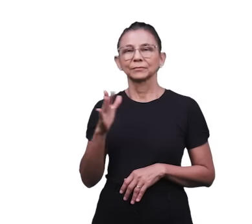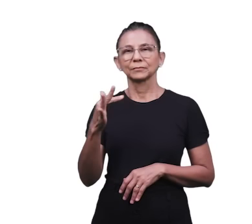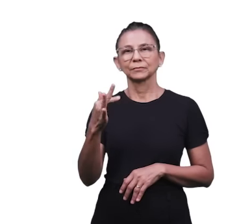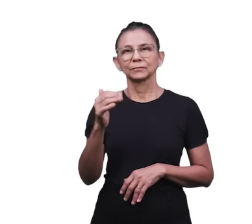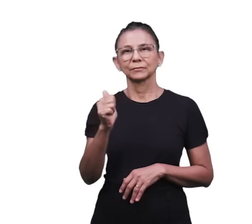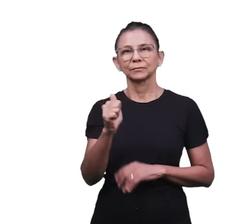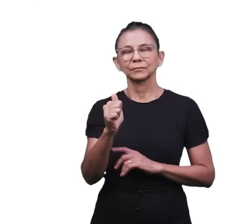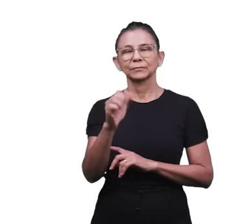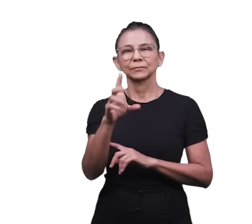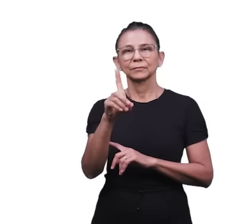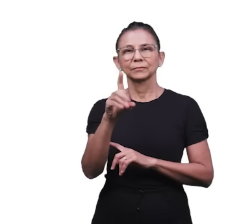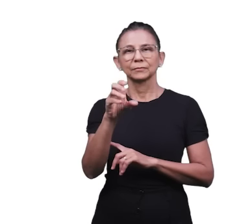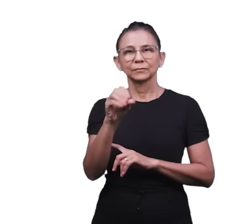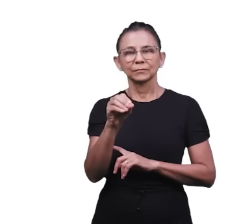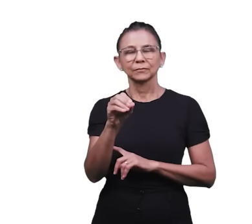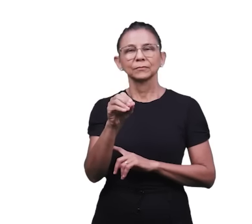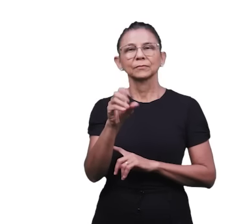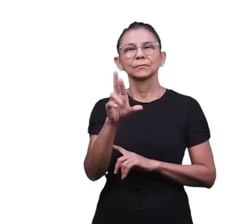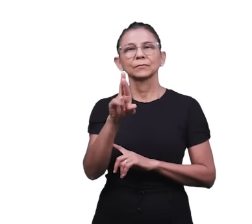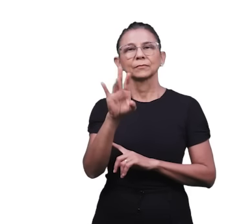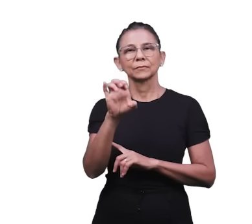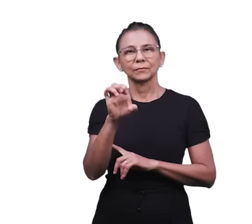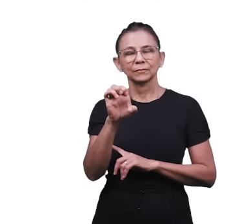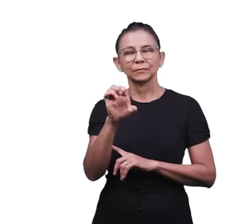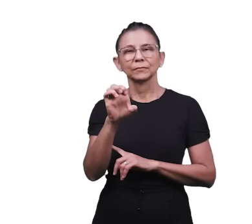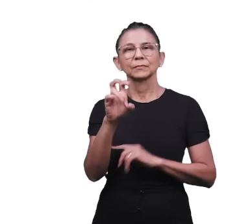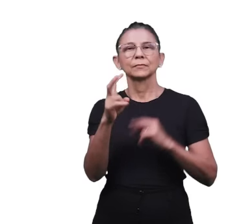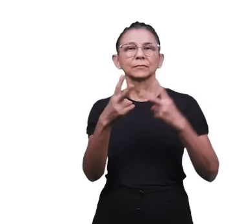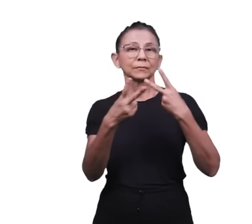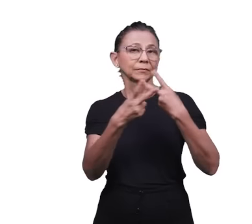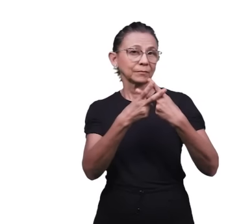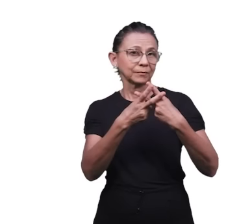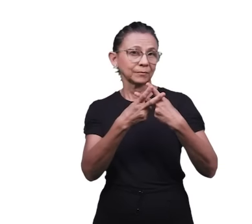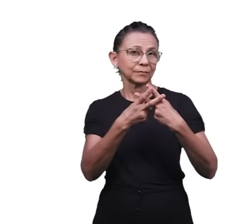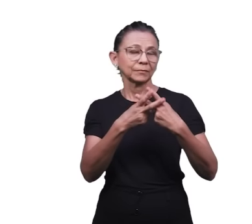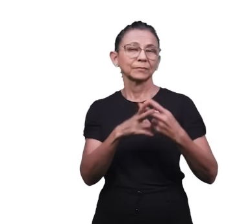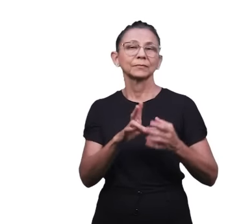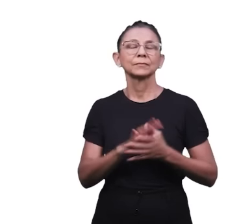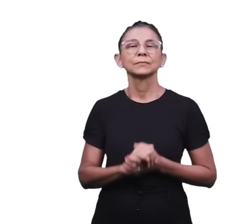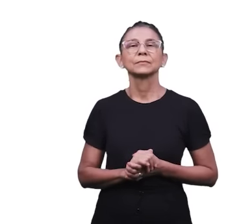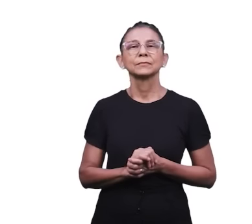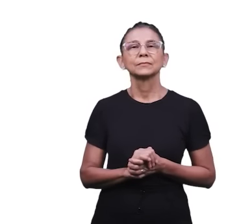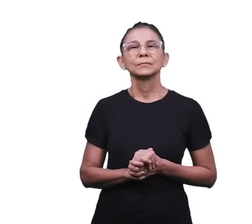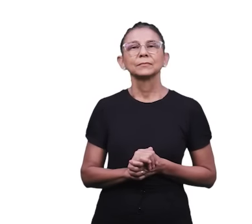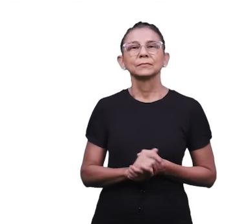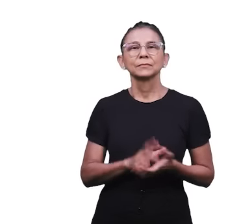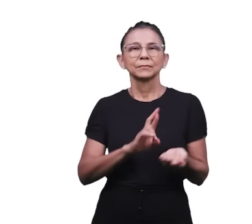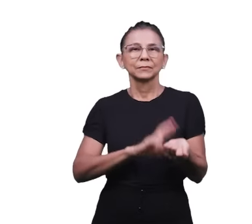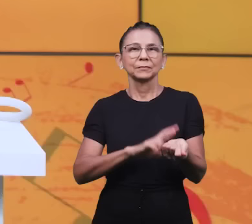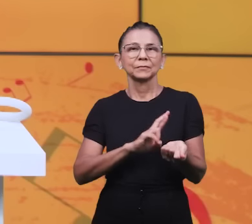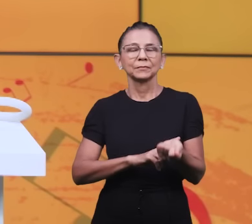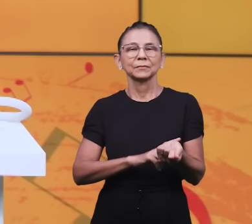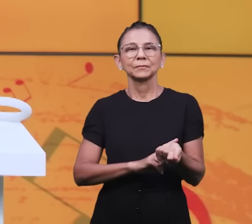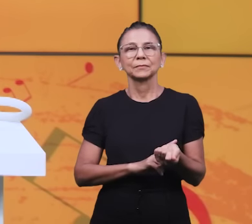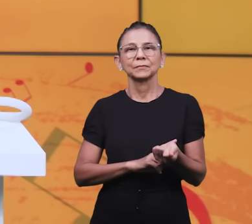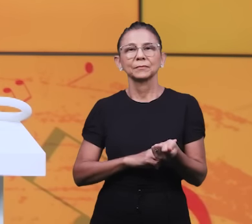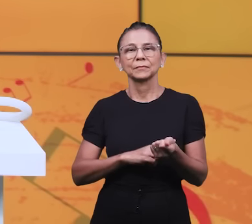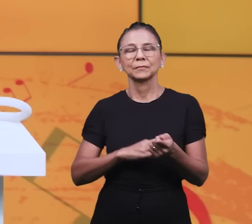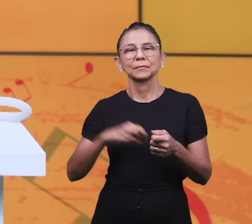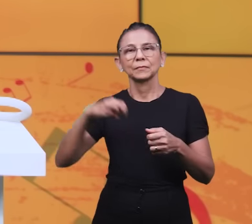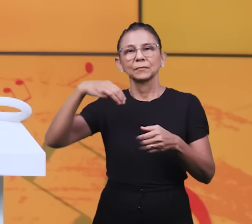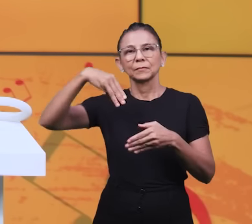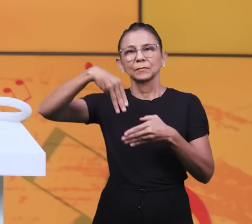fadosol ré sustenido nós estamos nos tom de mi maior